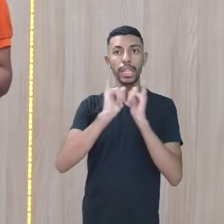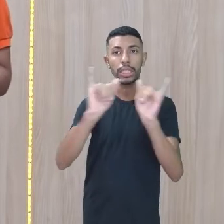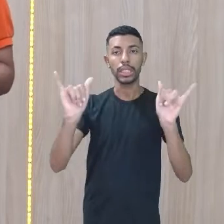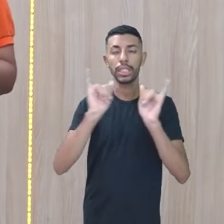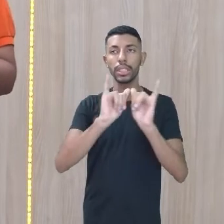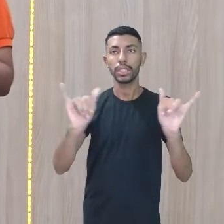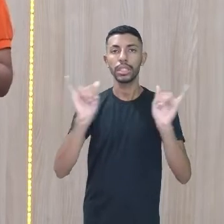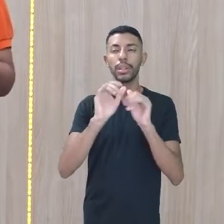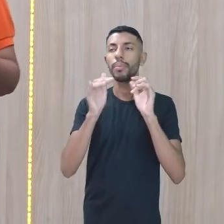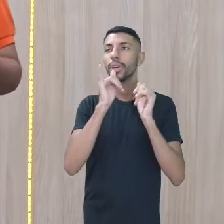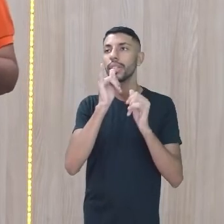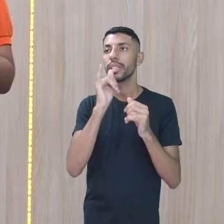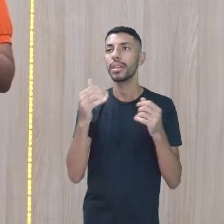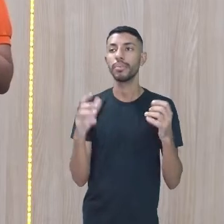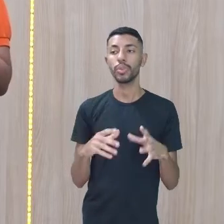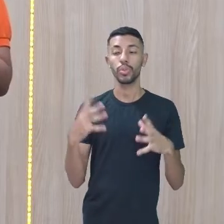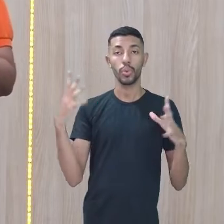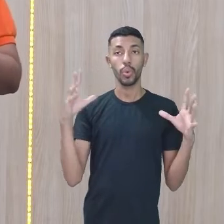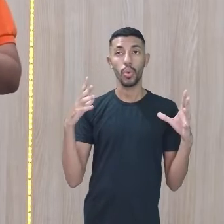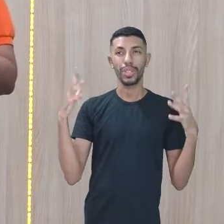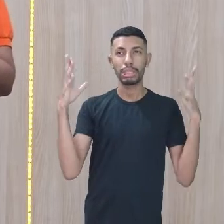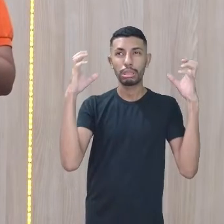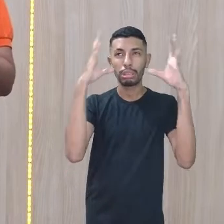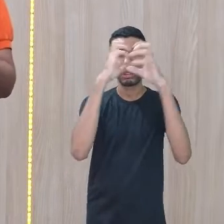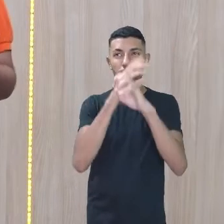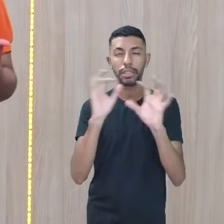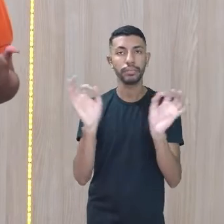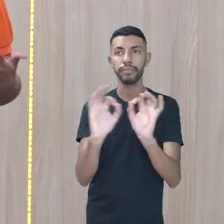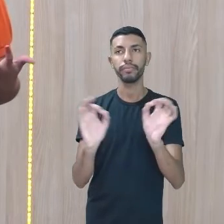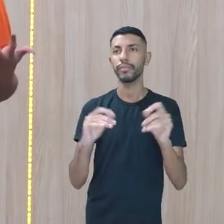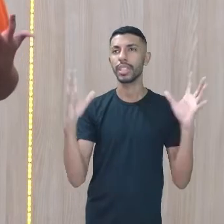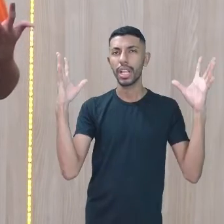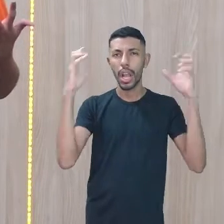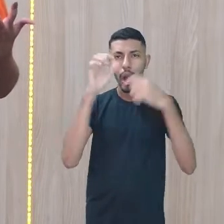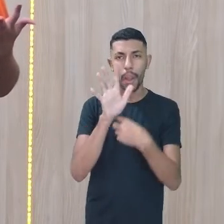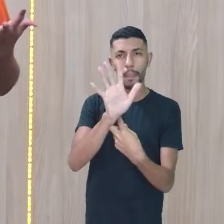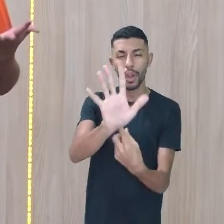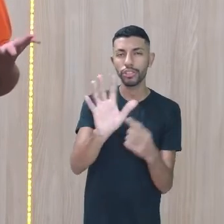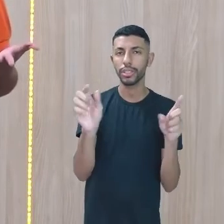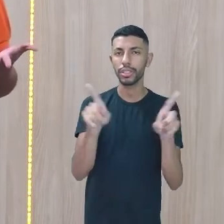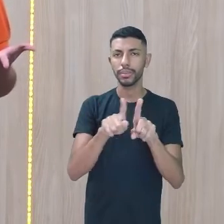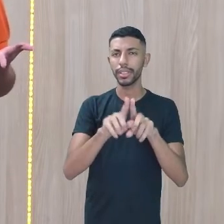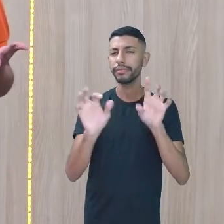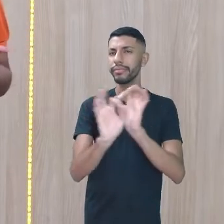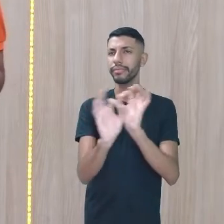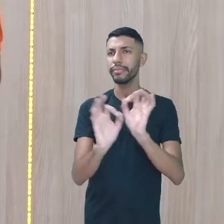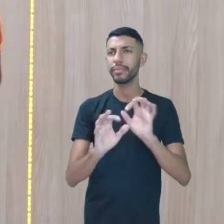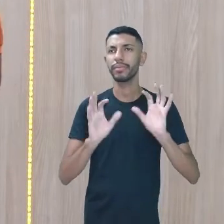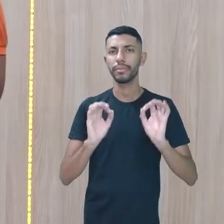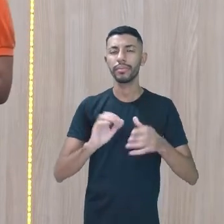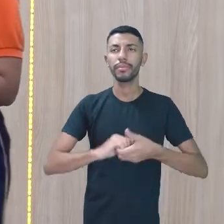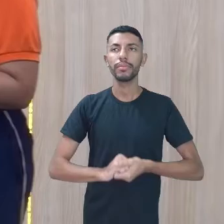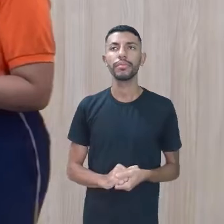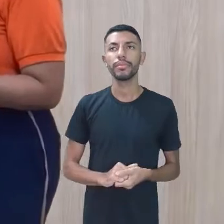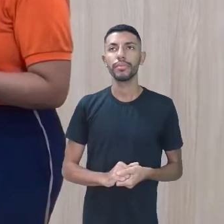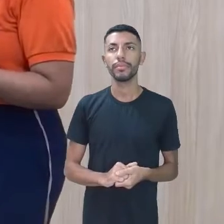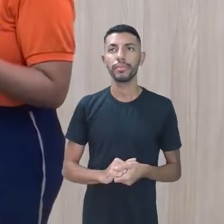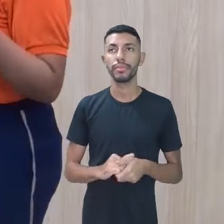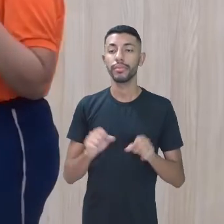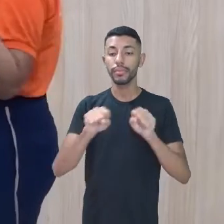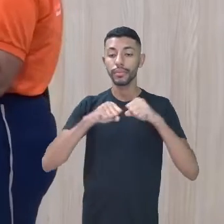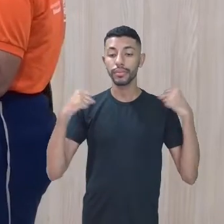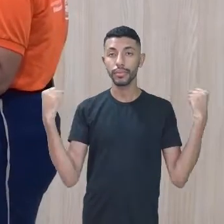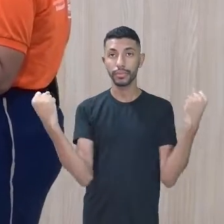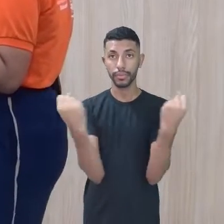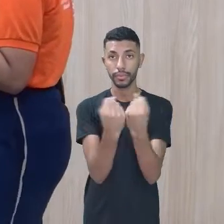complexa. Ela se priva de expor toda a complexidade que o assunto exige, tá certo?